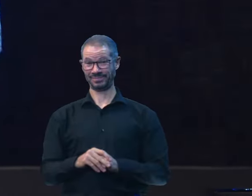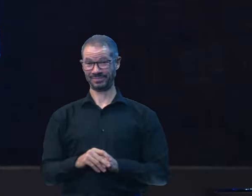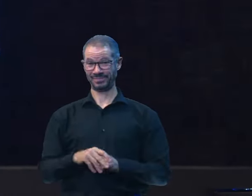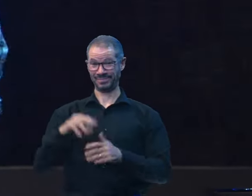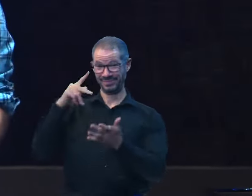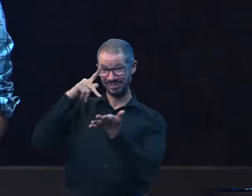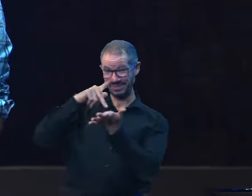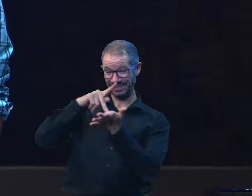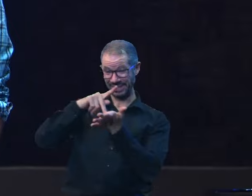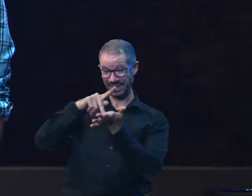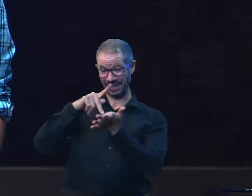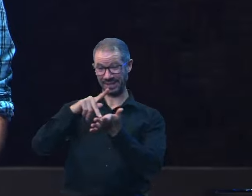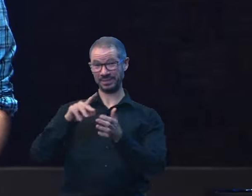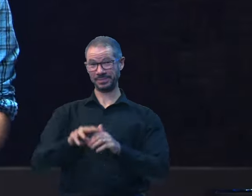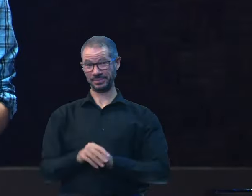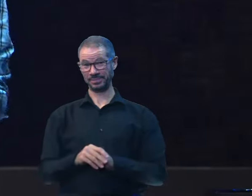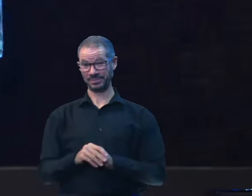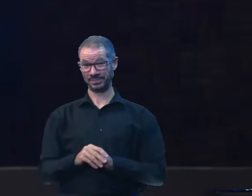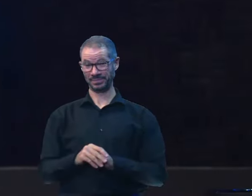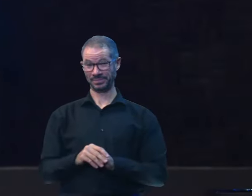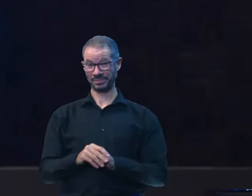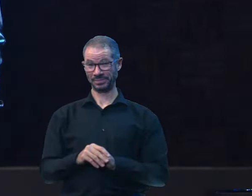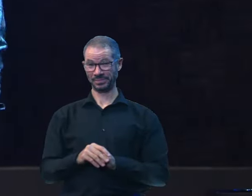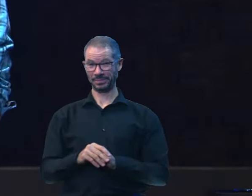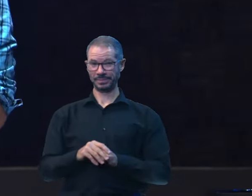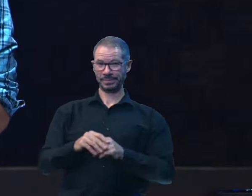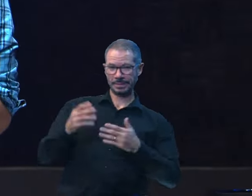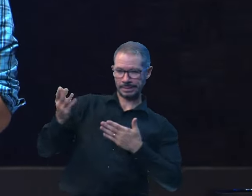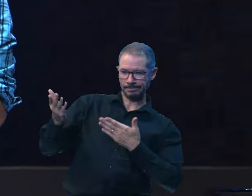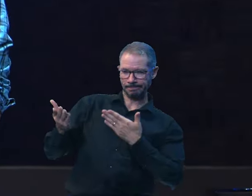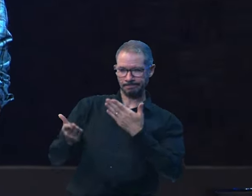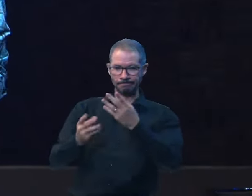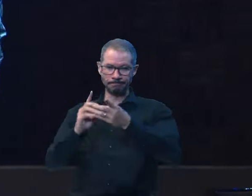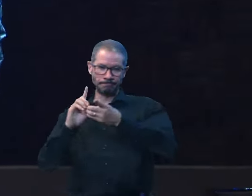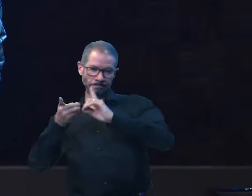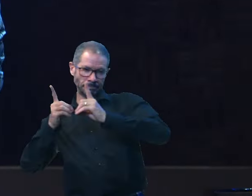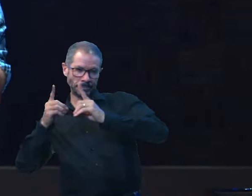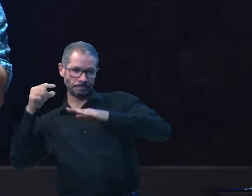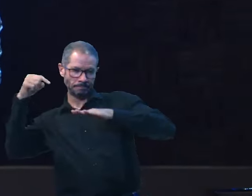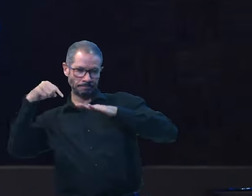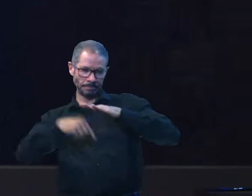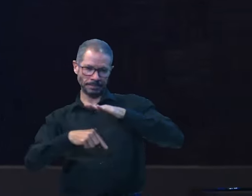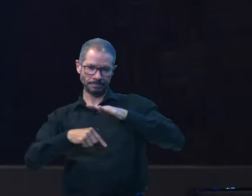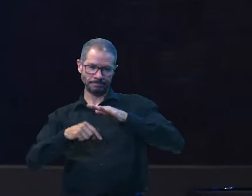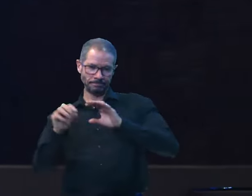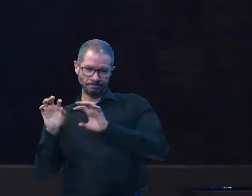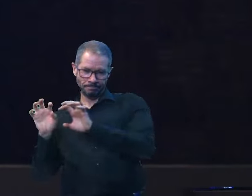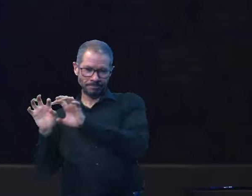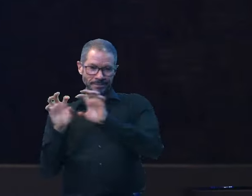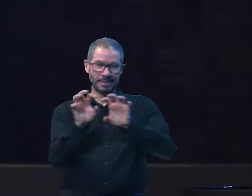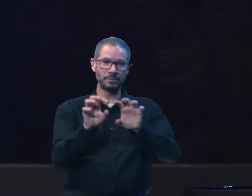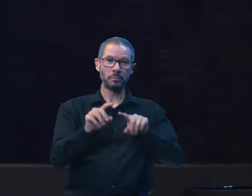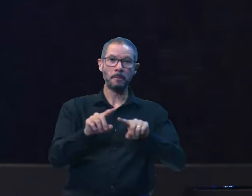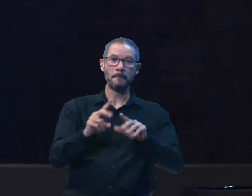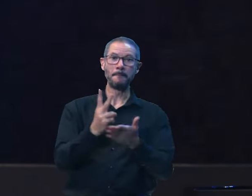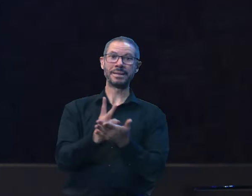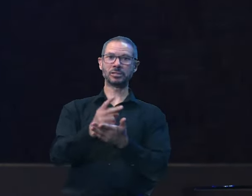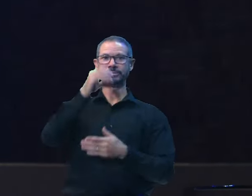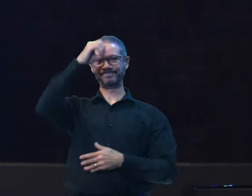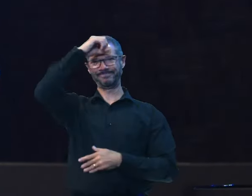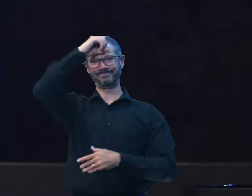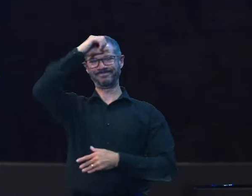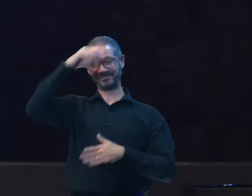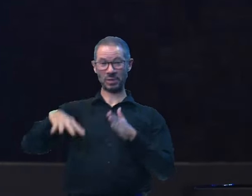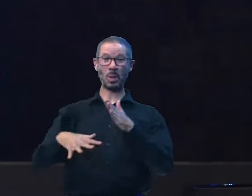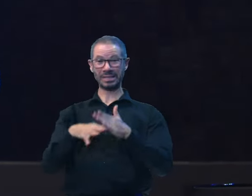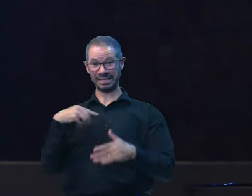Isso é verdade. Nessa dinâmica tão intensa, como eu falei, muitas vezes nós ferimos sem querer ferir. Mas